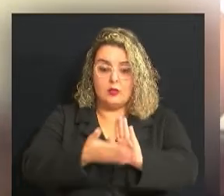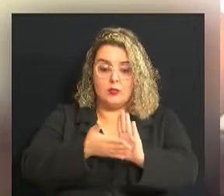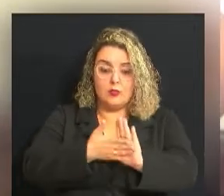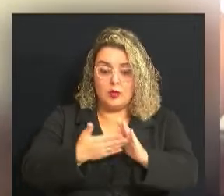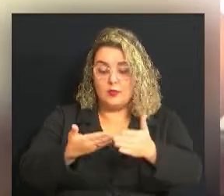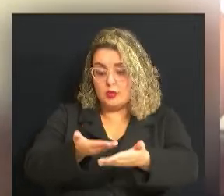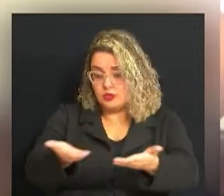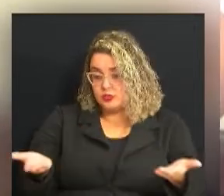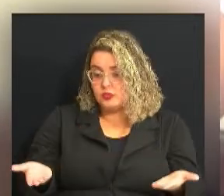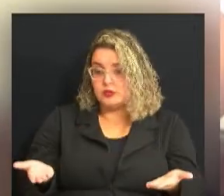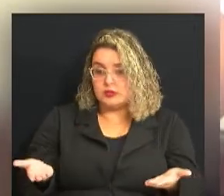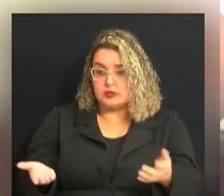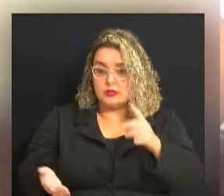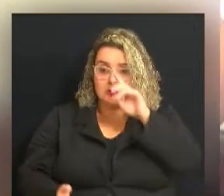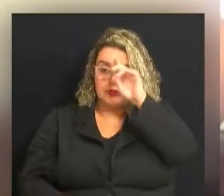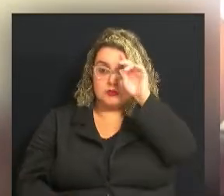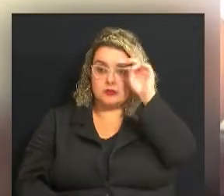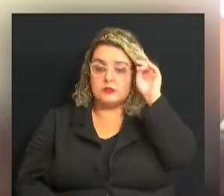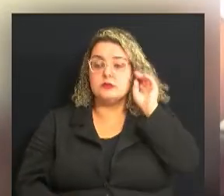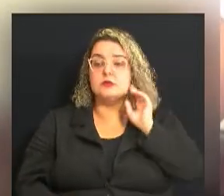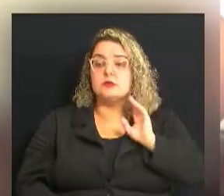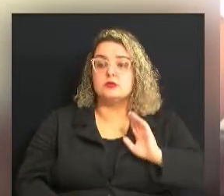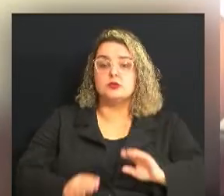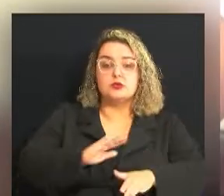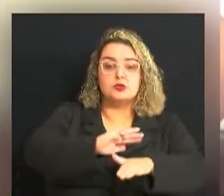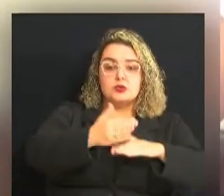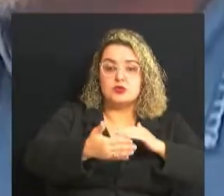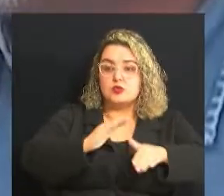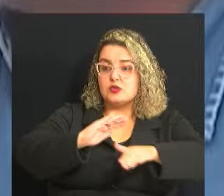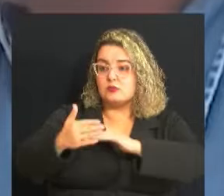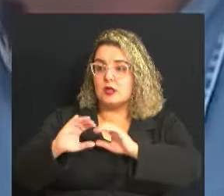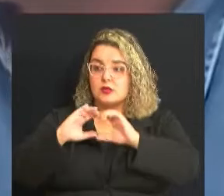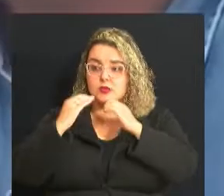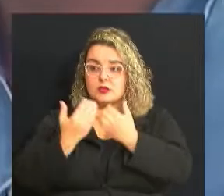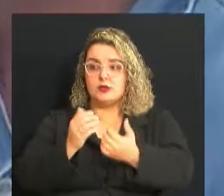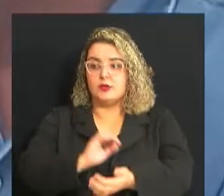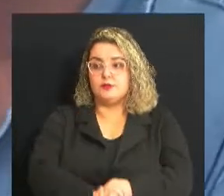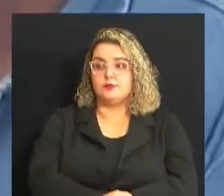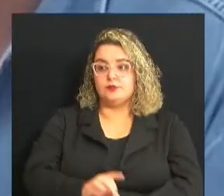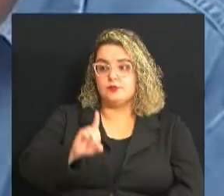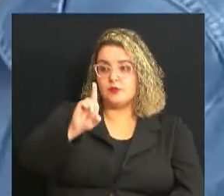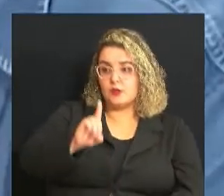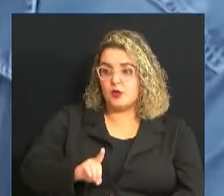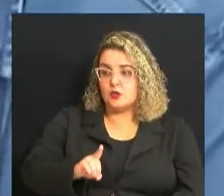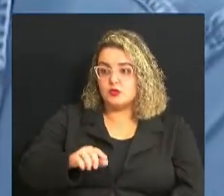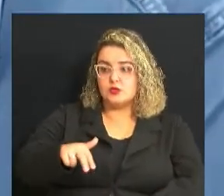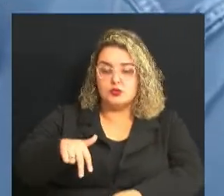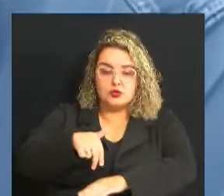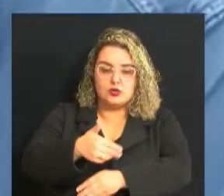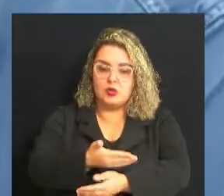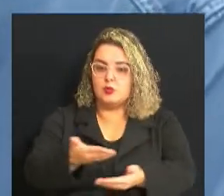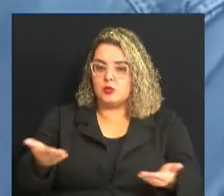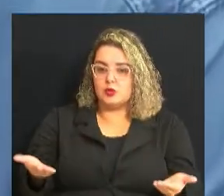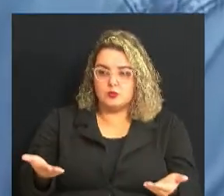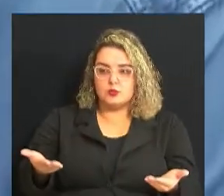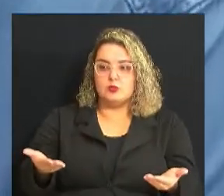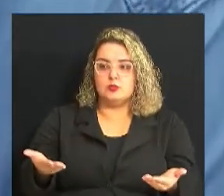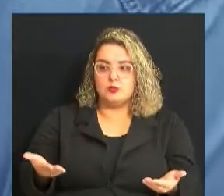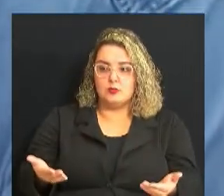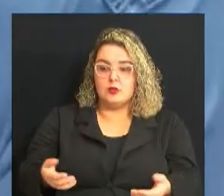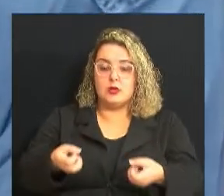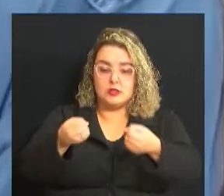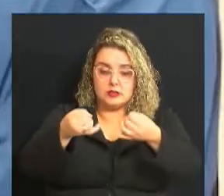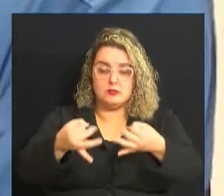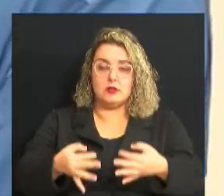vocês nos bairros, nas comunidades, enfim. Os diretores se colocaram à disposição para orientar